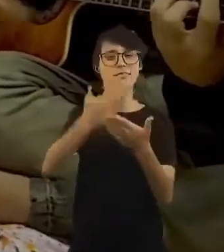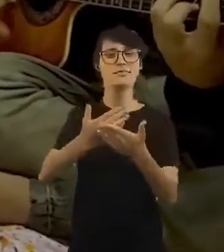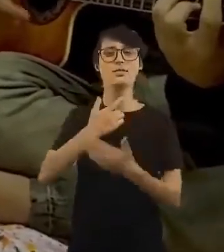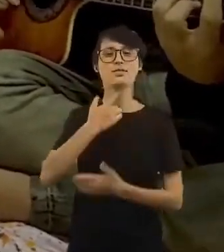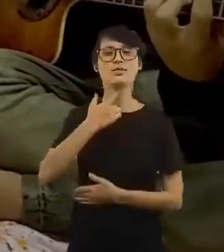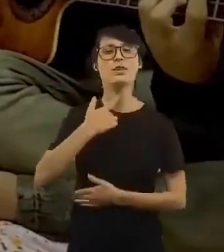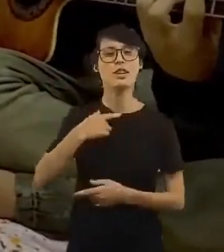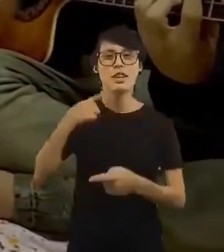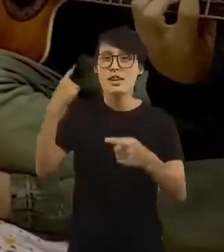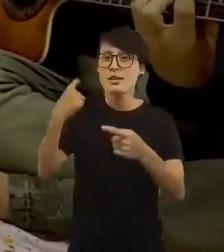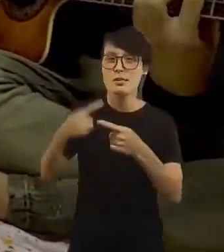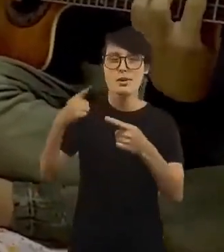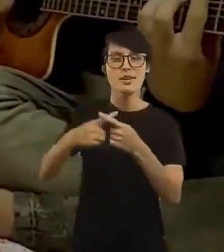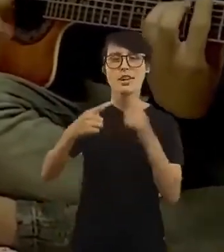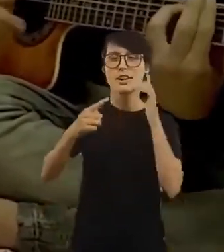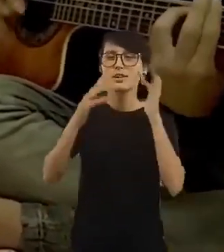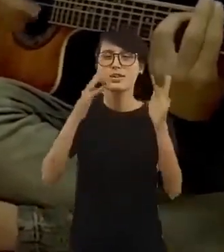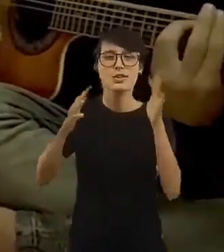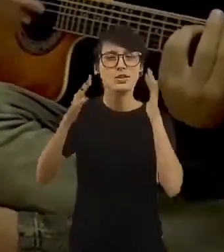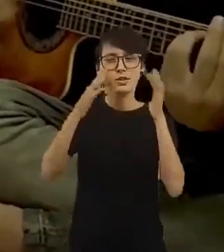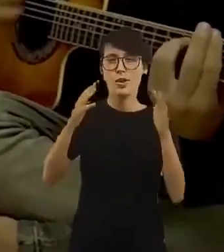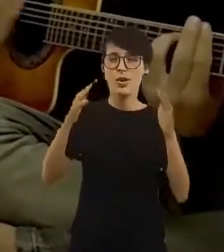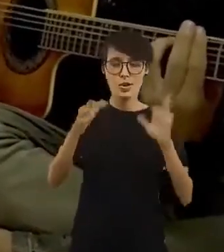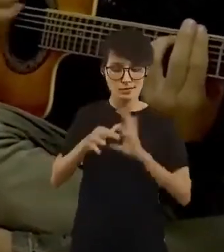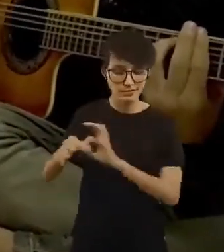Porque sonho sonhado junto é